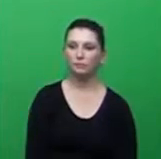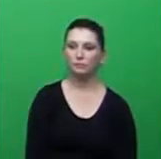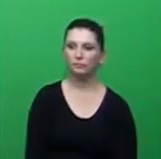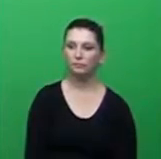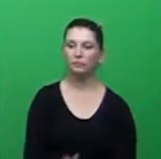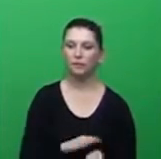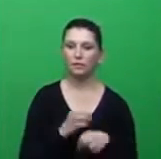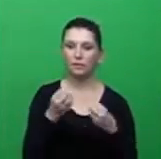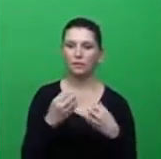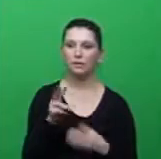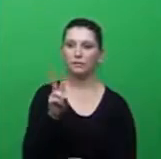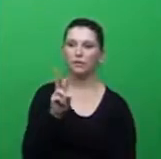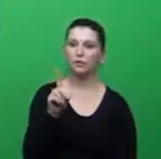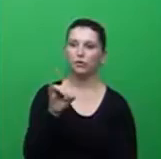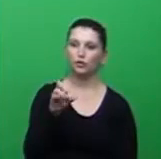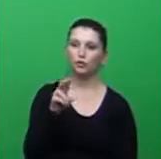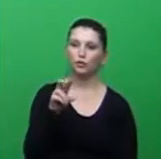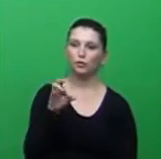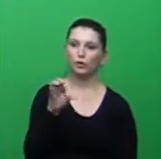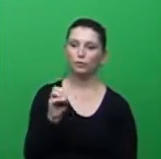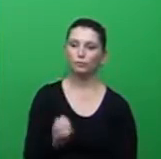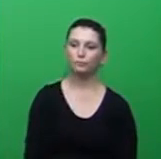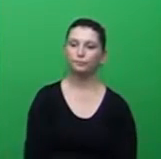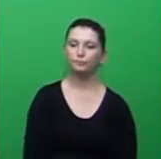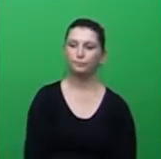cedida ao vereador Júlio Colombo.